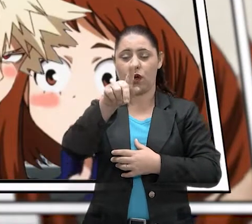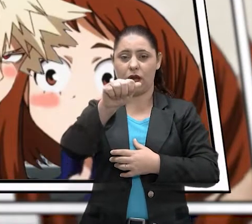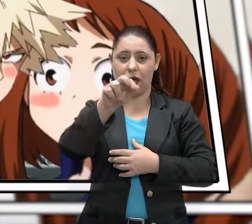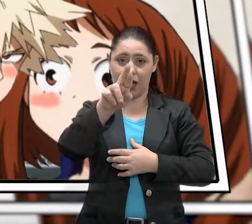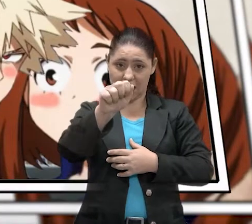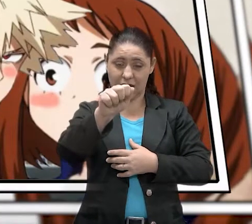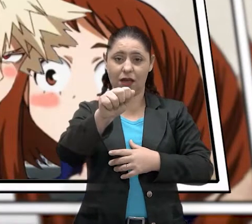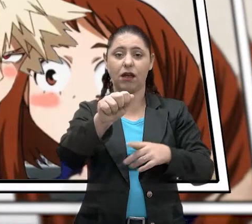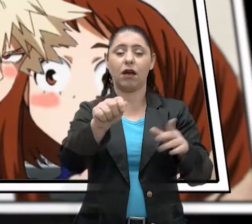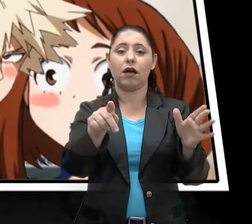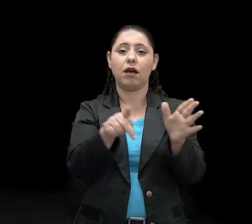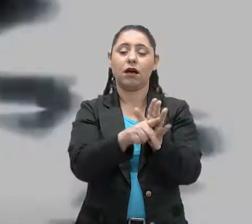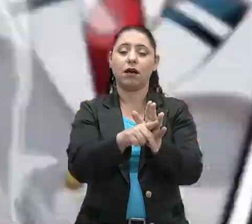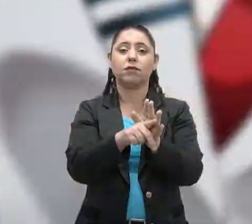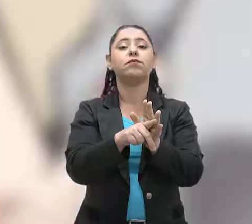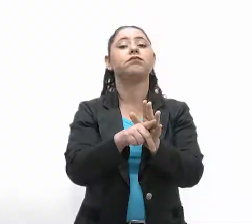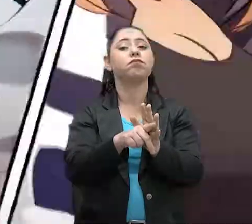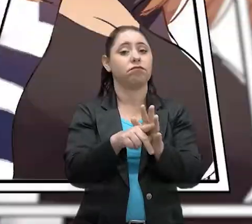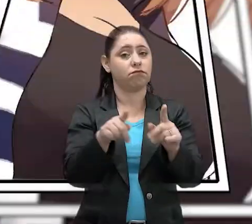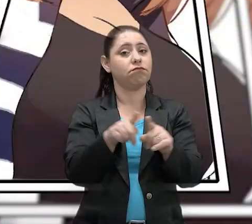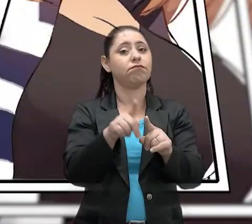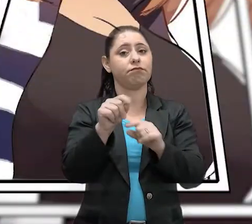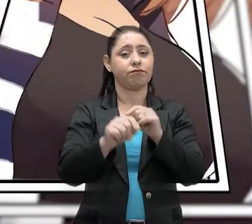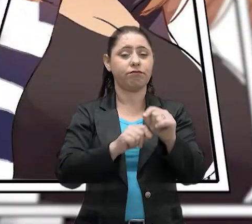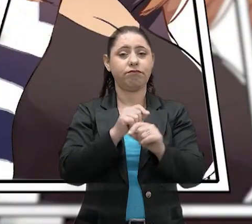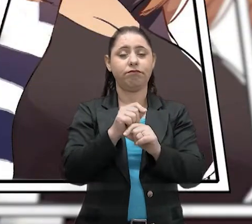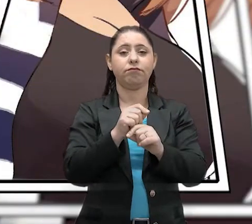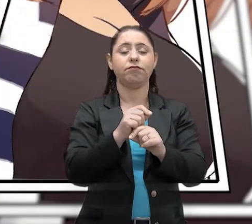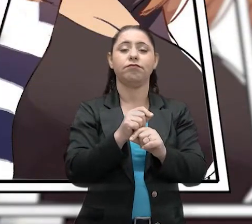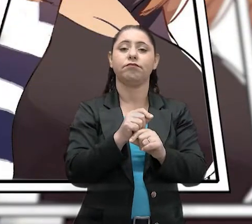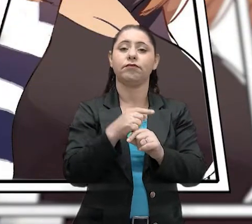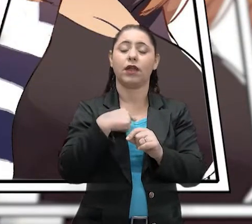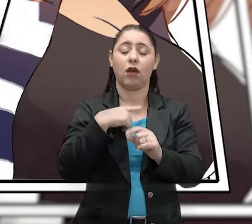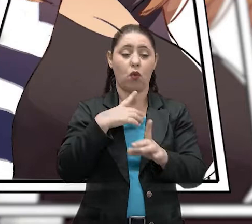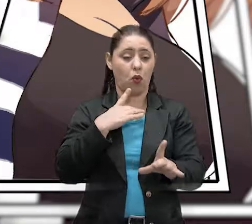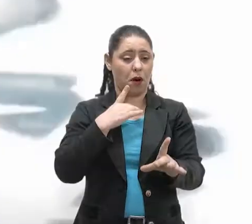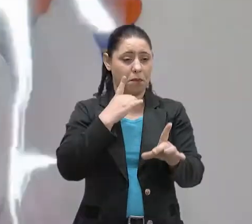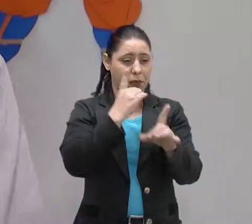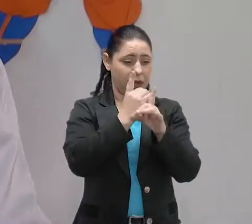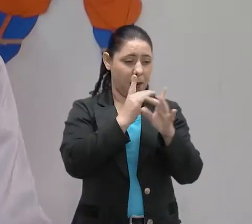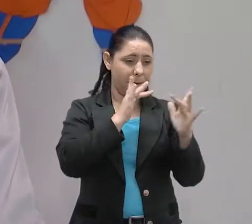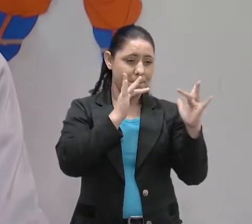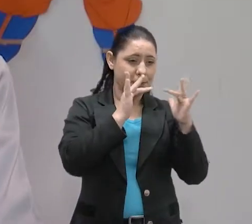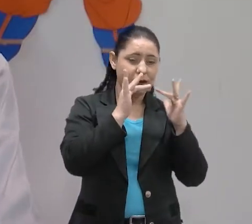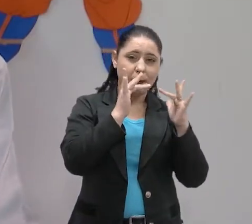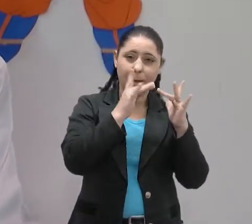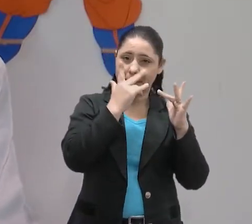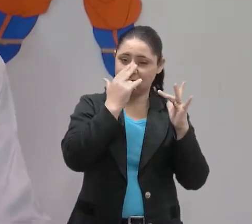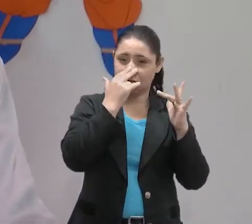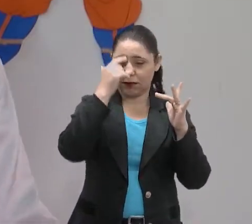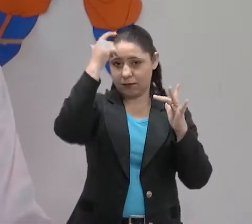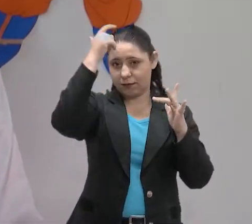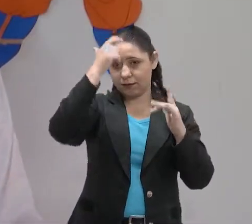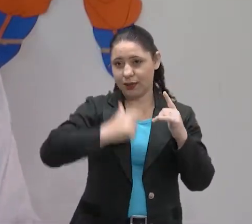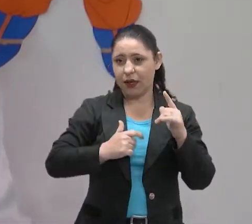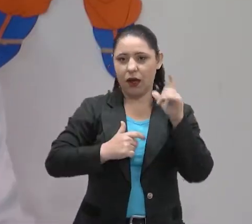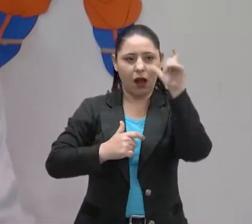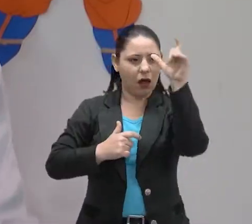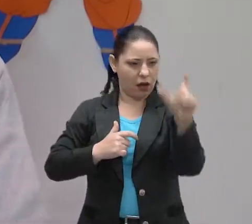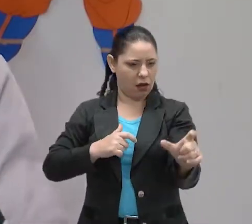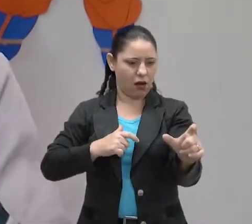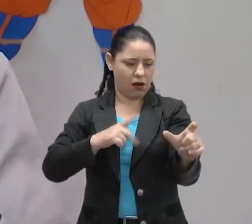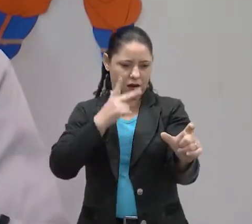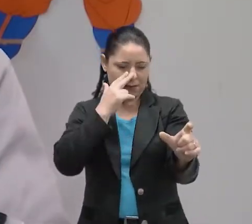que é a Uraraka Ochako, do anime Boku no Hero Academia, e que eu me identifico com ela, porque ela é tipo,